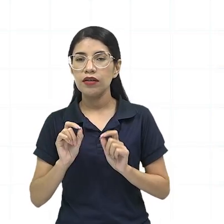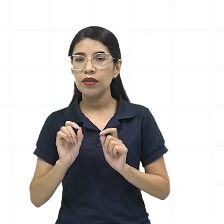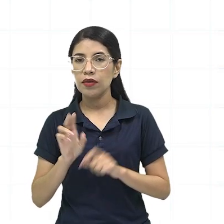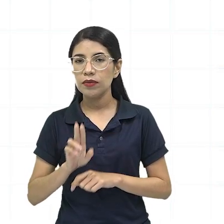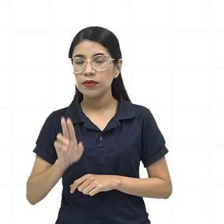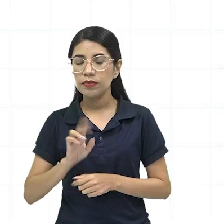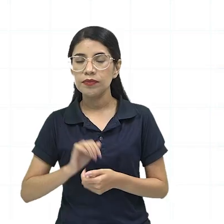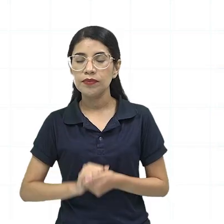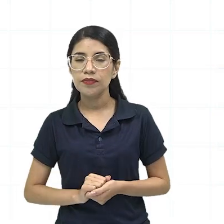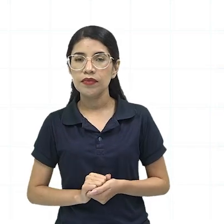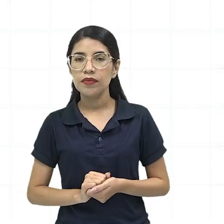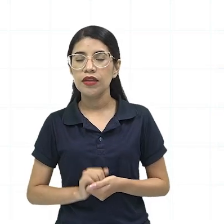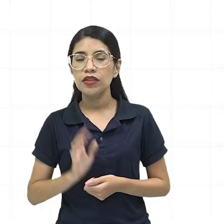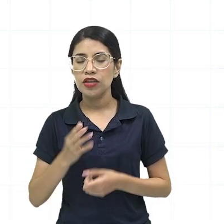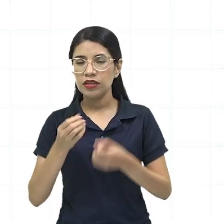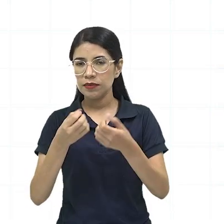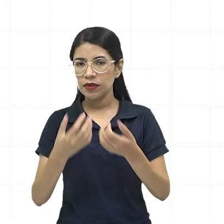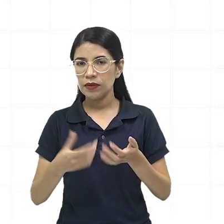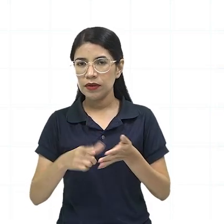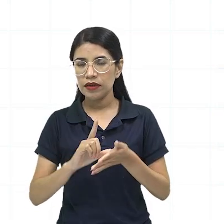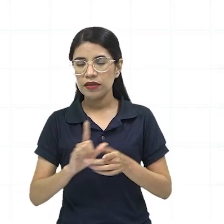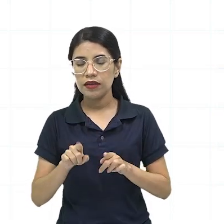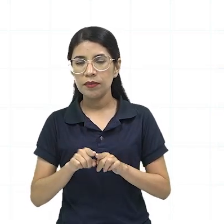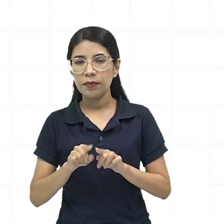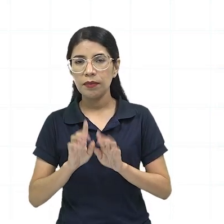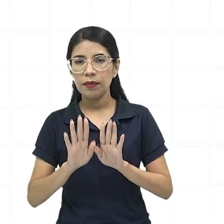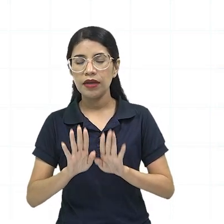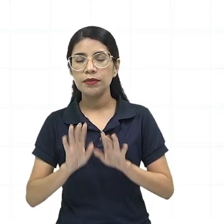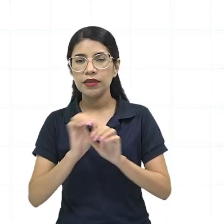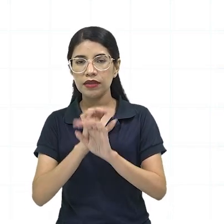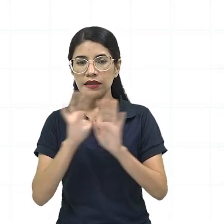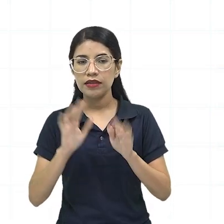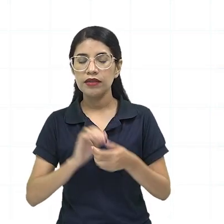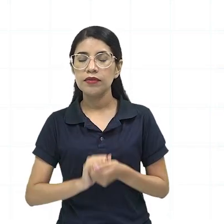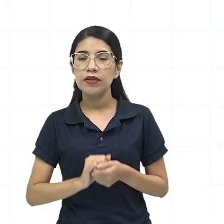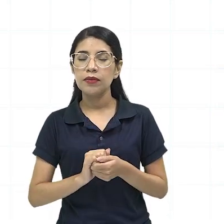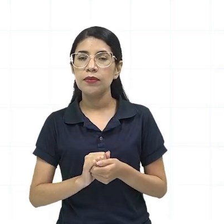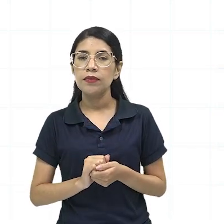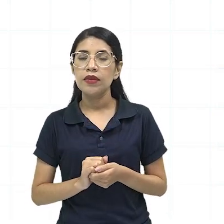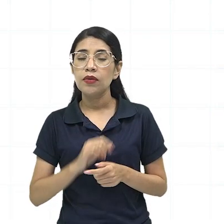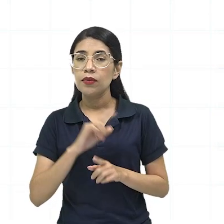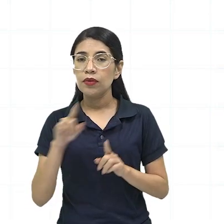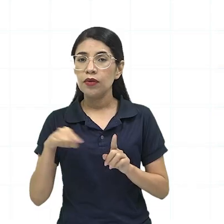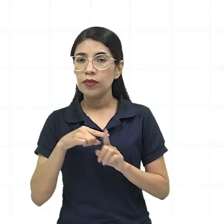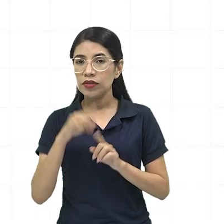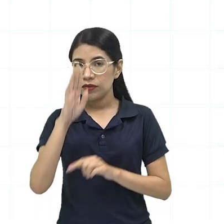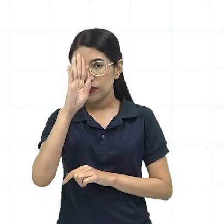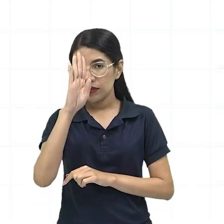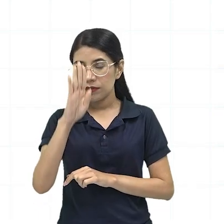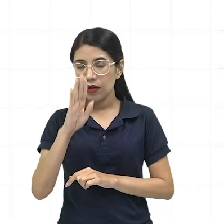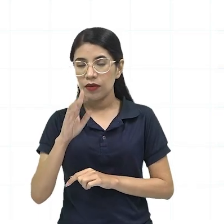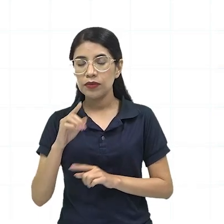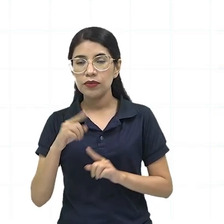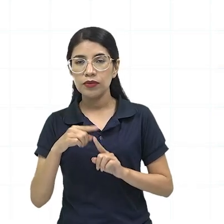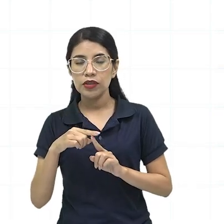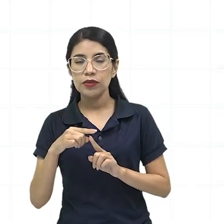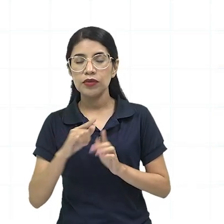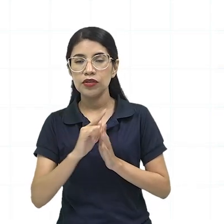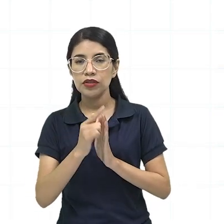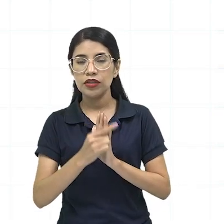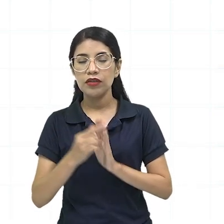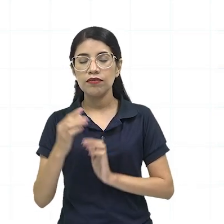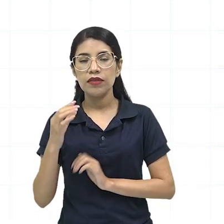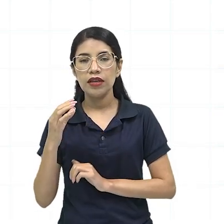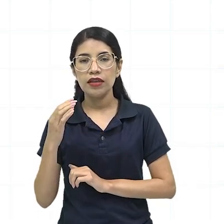pouquinho sobre, mas para vocês deixarem registrado, os gêneros de divulgação científica têm como objetivo principal tornar